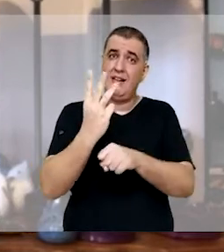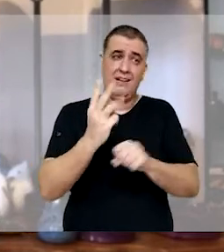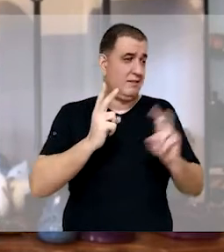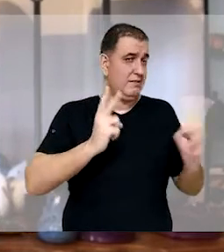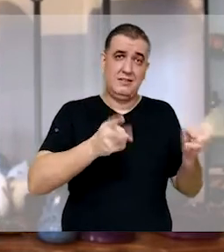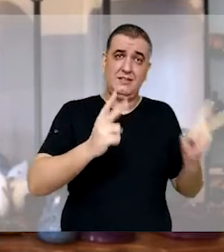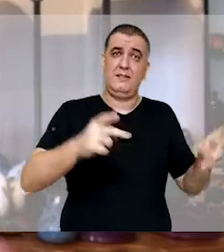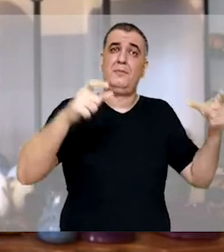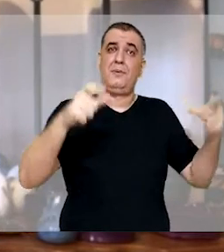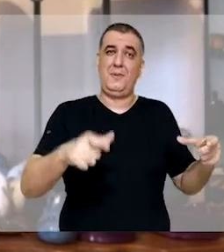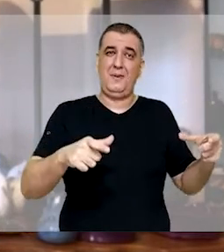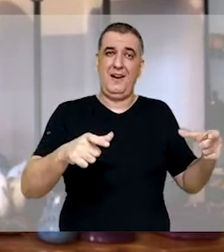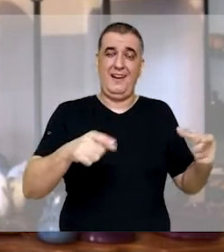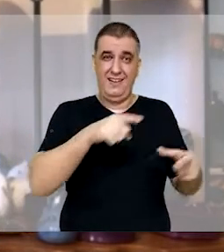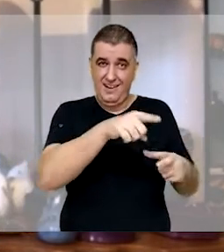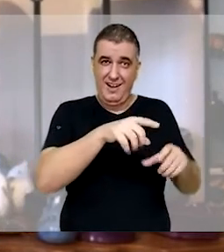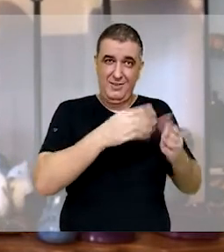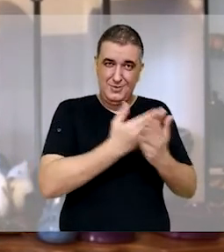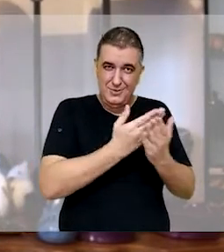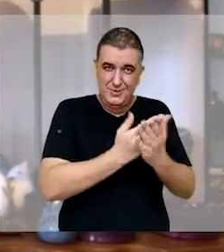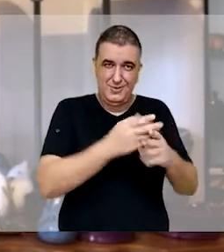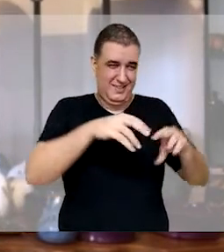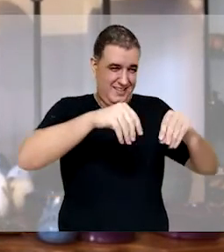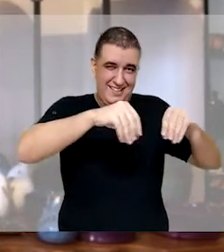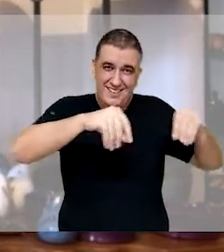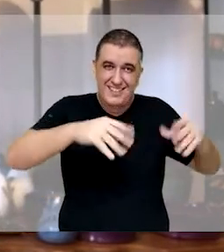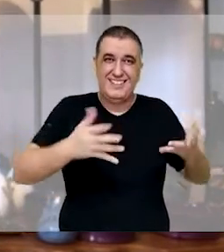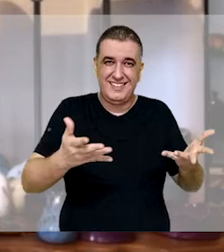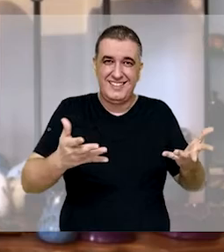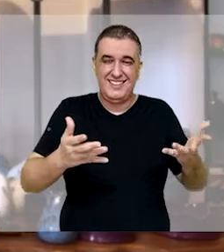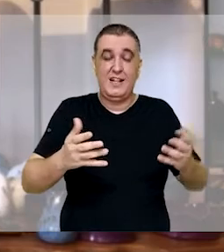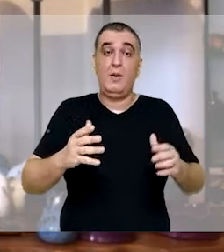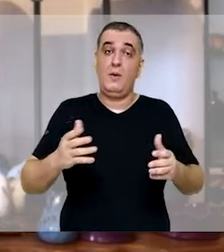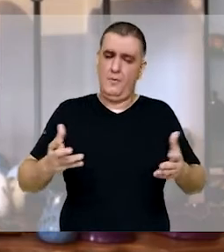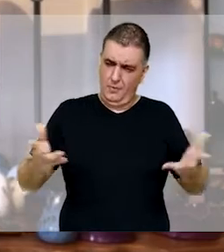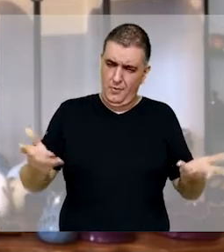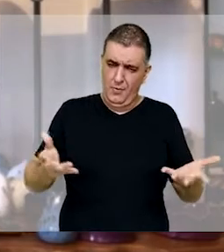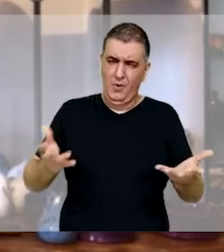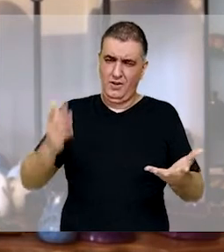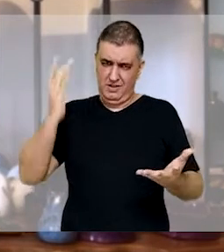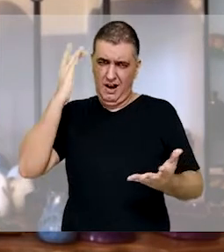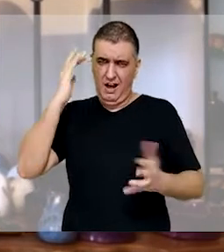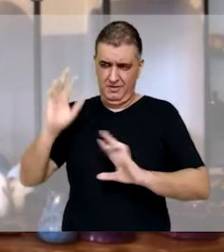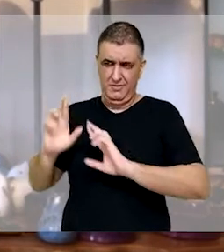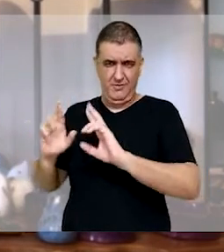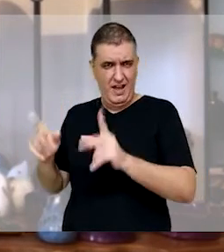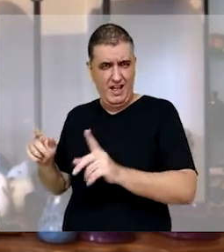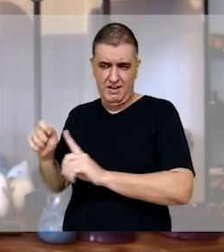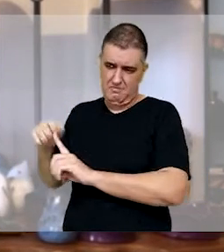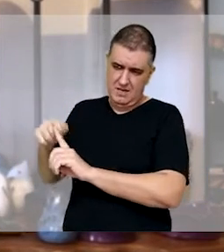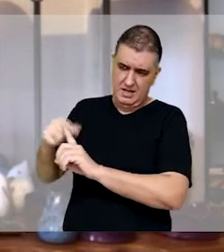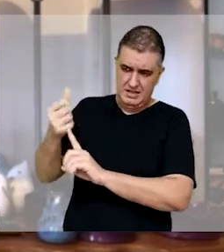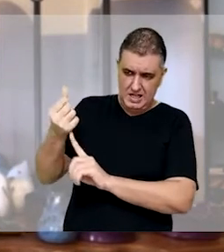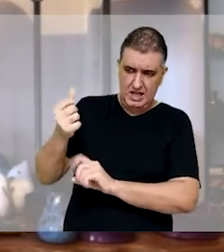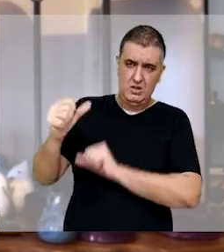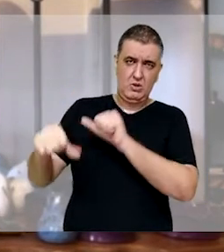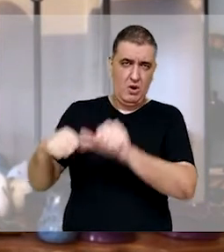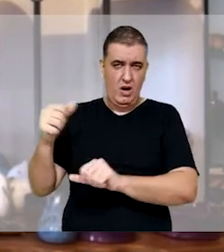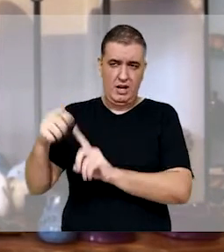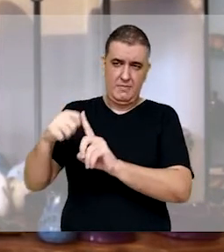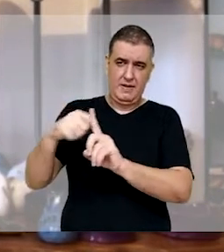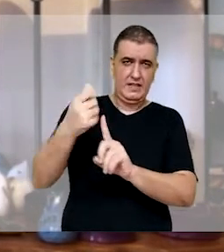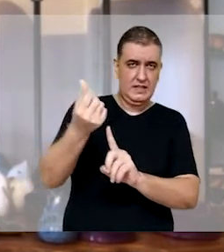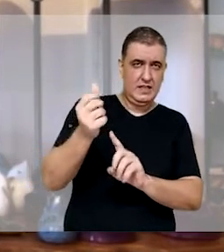nome da matéria, mas a gente estava estudando cerâmica. Então hoje é muito diferente, acho que as matérias são semestrais,